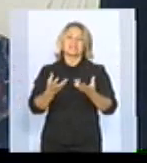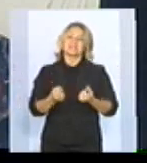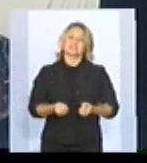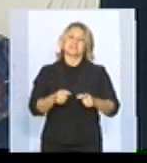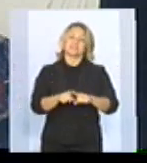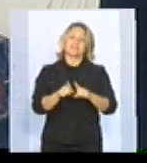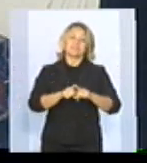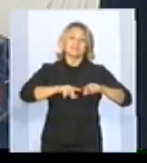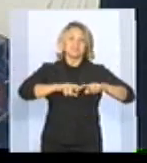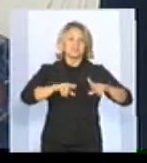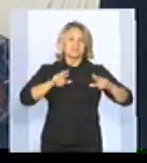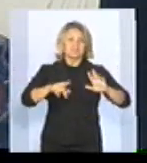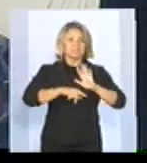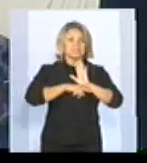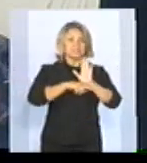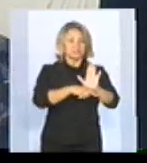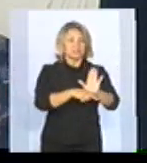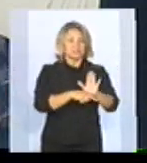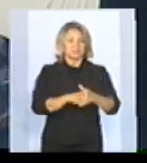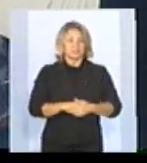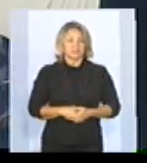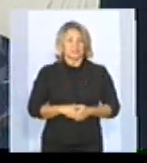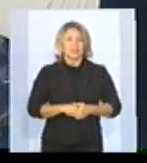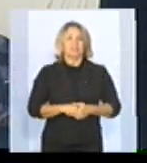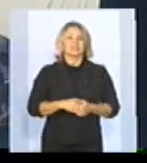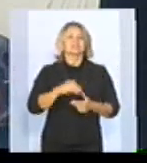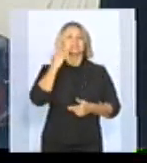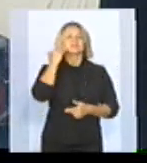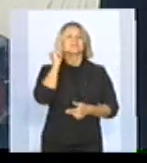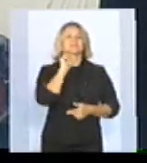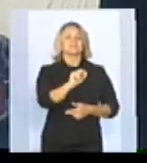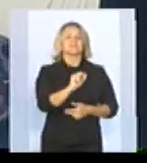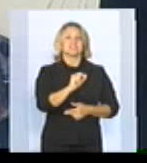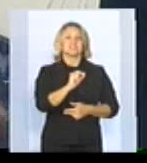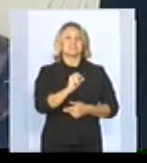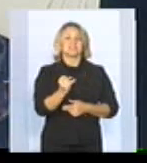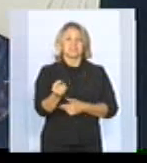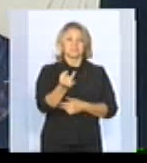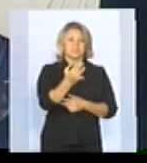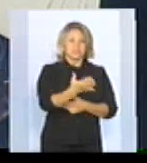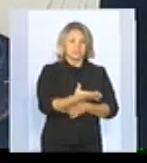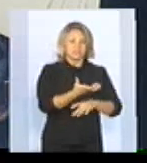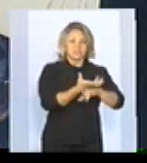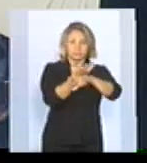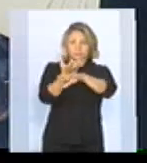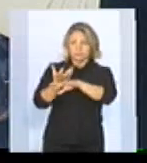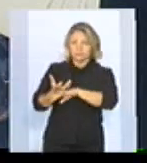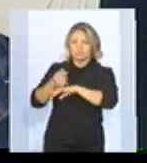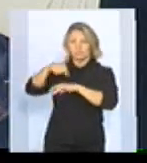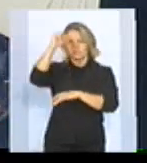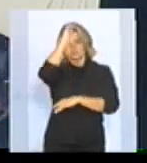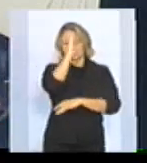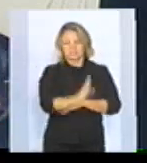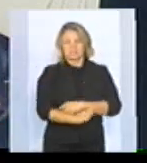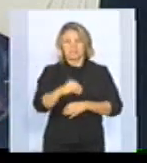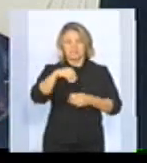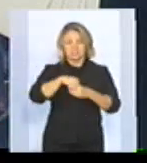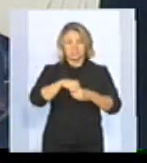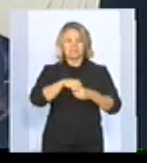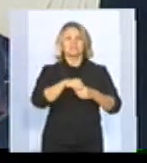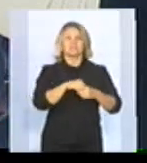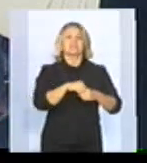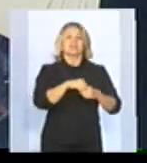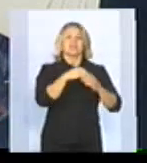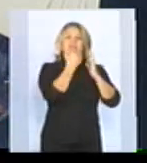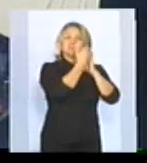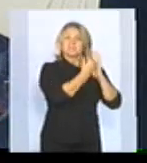contribuições de diferentes comissões ao texto final, valendo citar que as cotas de conteúdo brasileiro nos canais foi aprovada